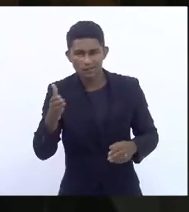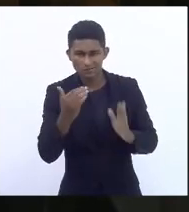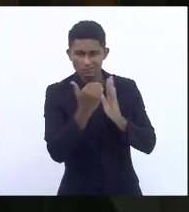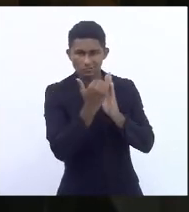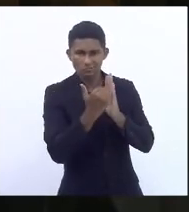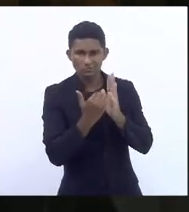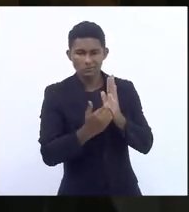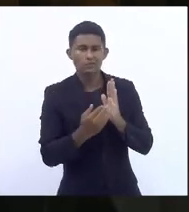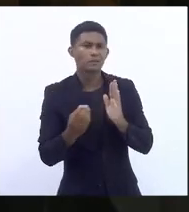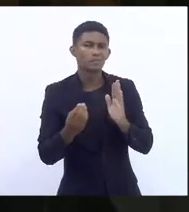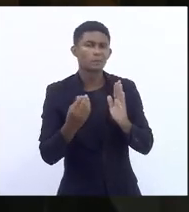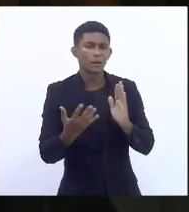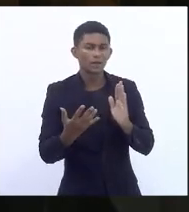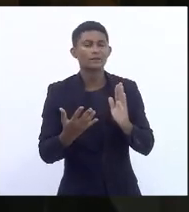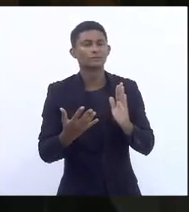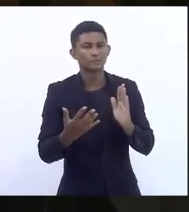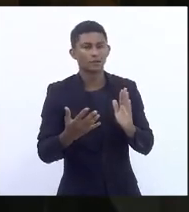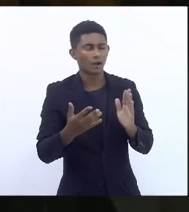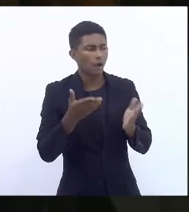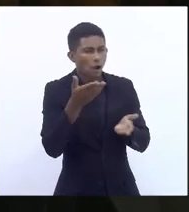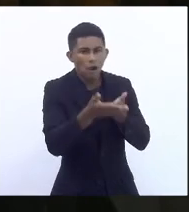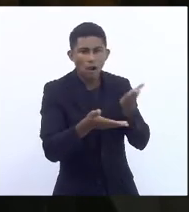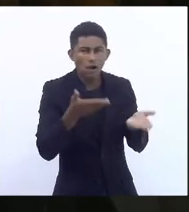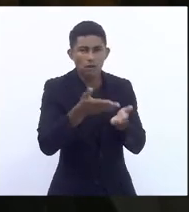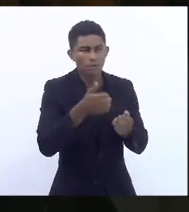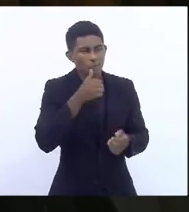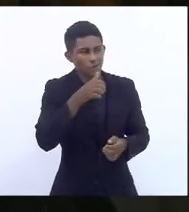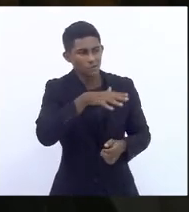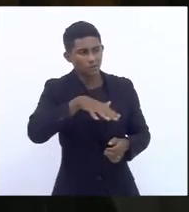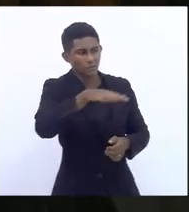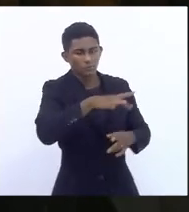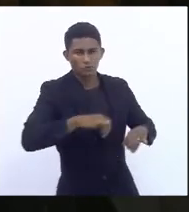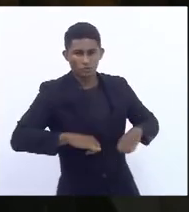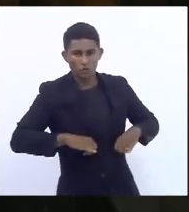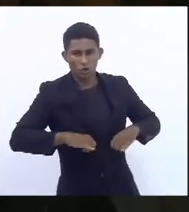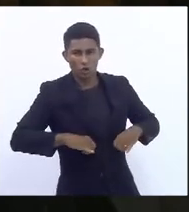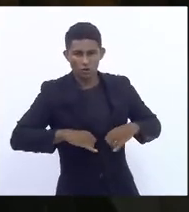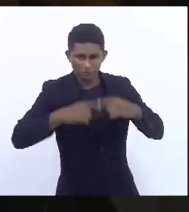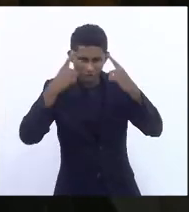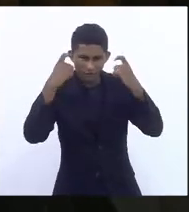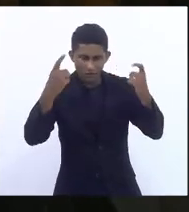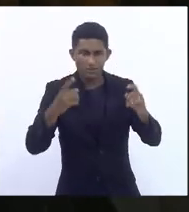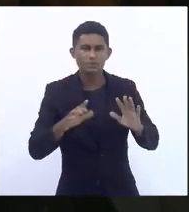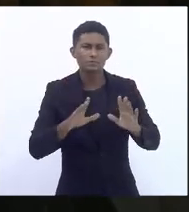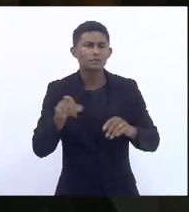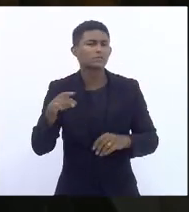para o atenção integrado, atendimento integrado a mulheres vítimas de violência,